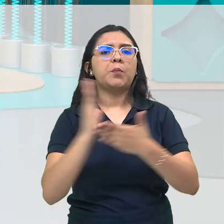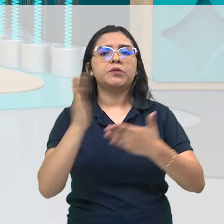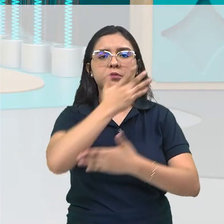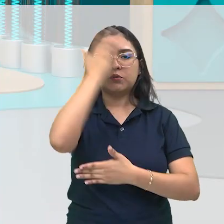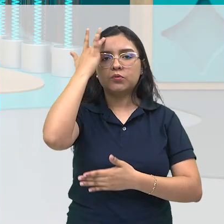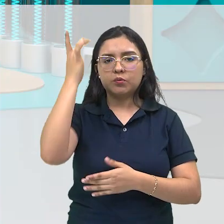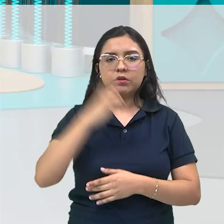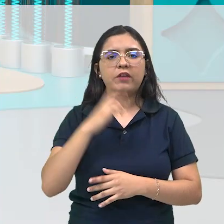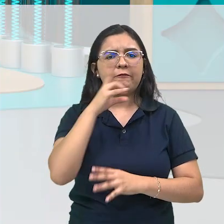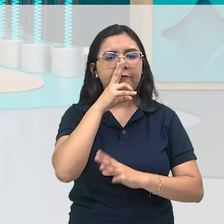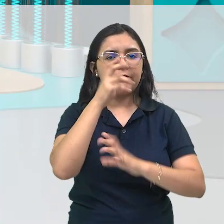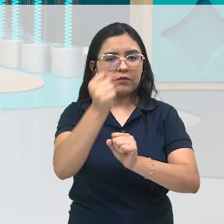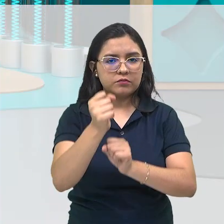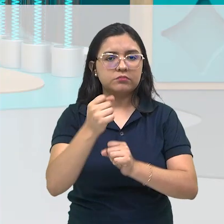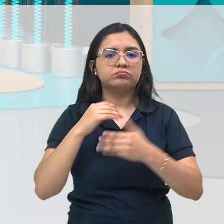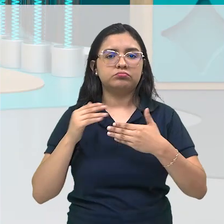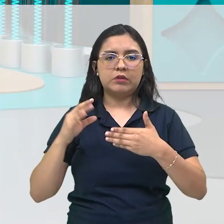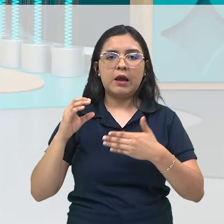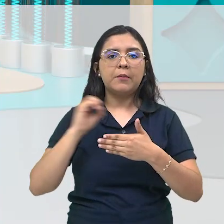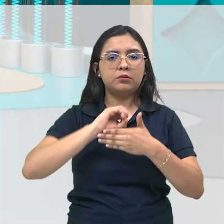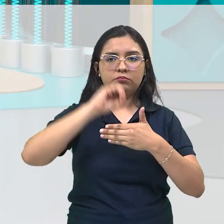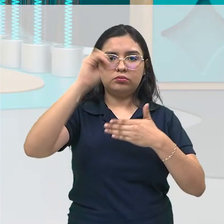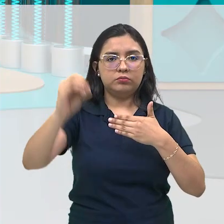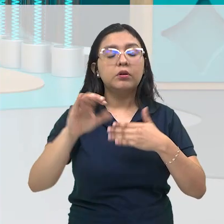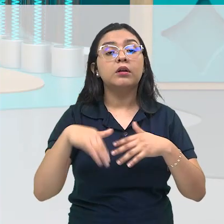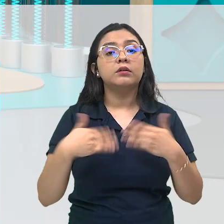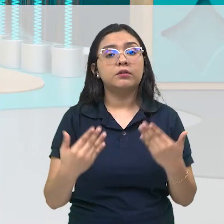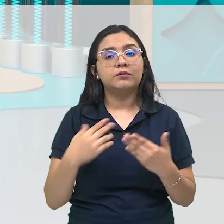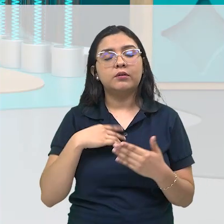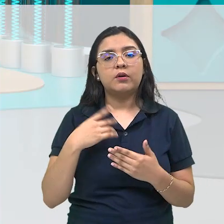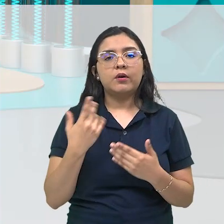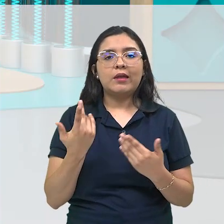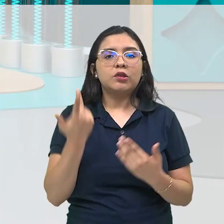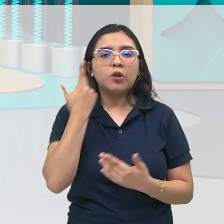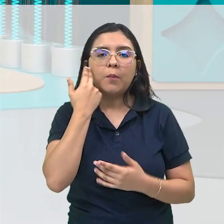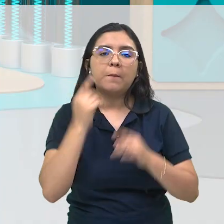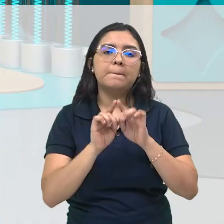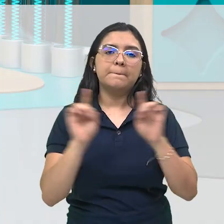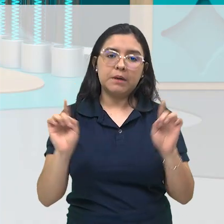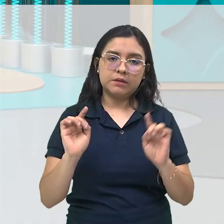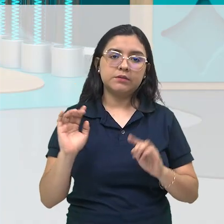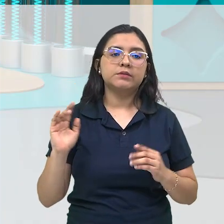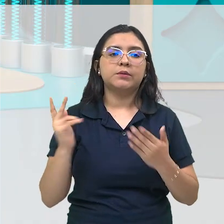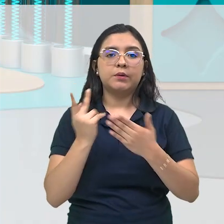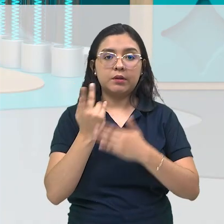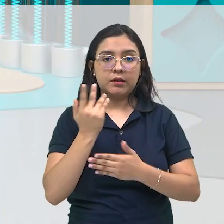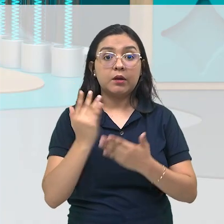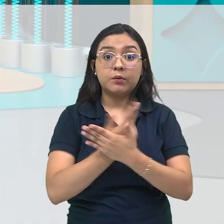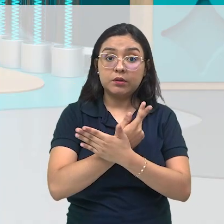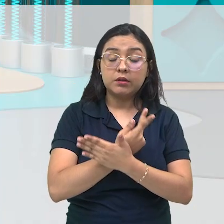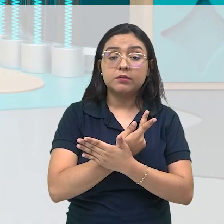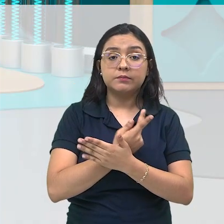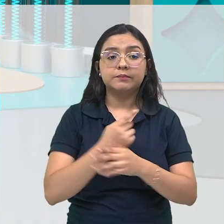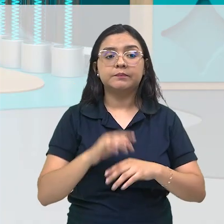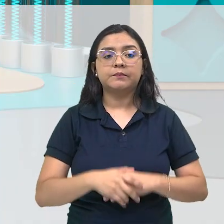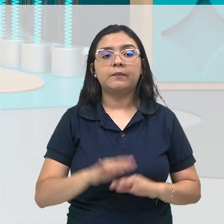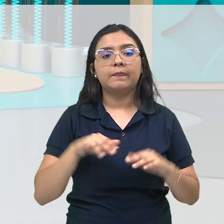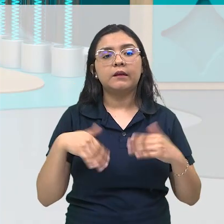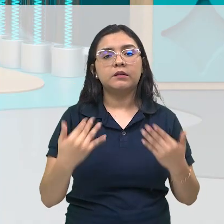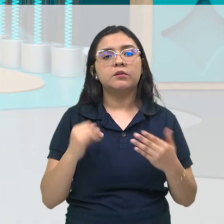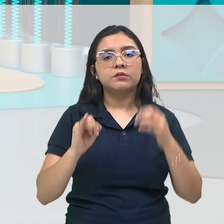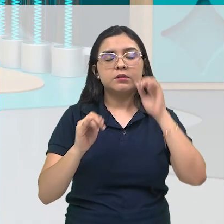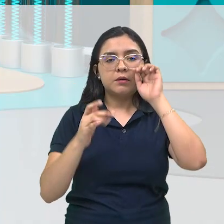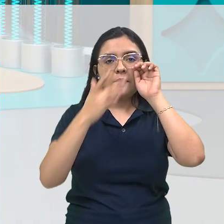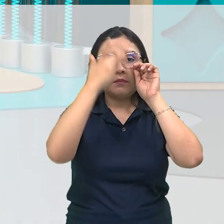feito algumas vezes. Não é tão comum assim, é raro, mas acontece. Então, se o